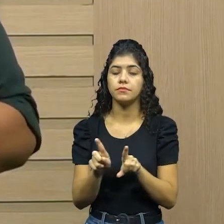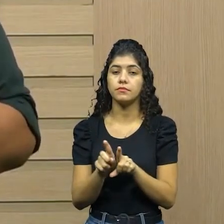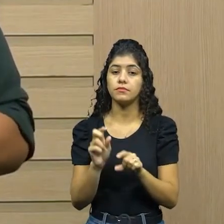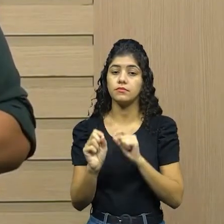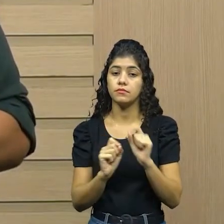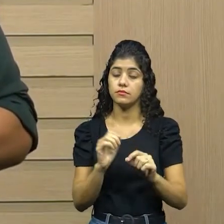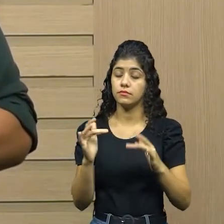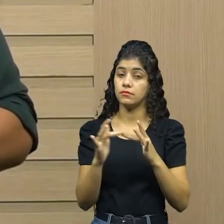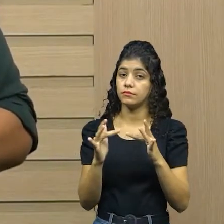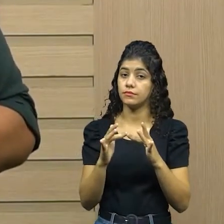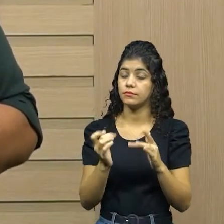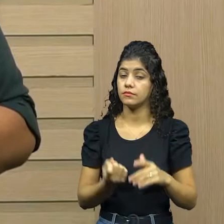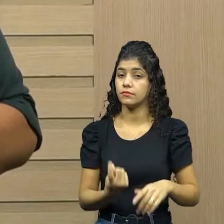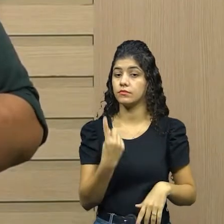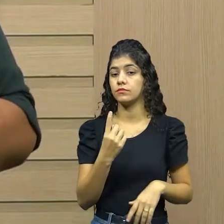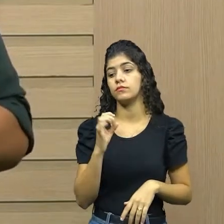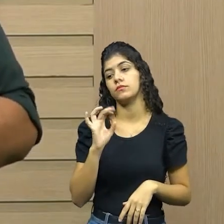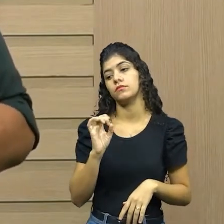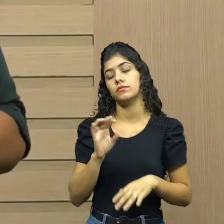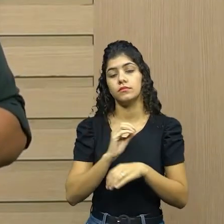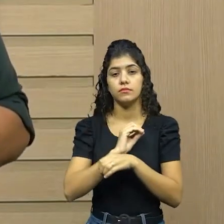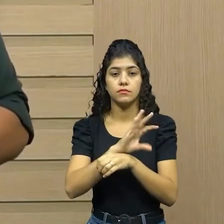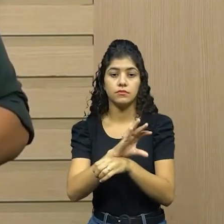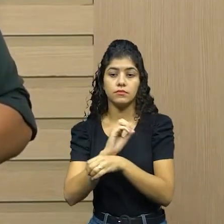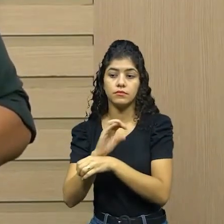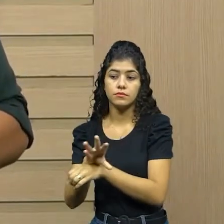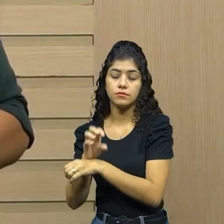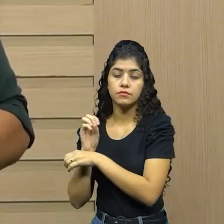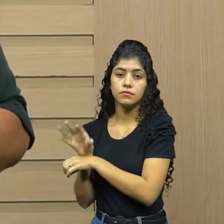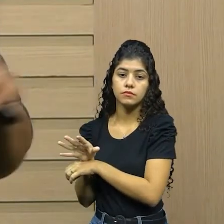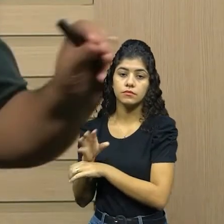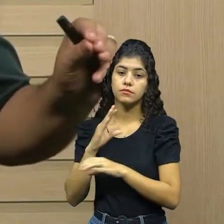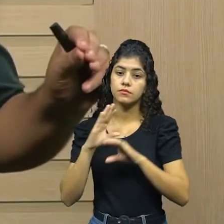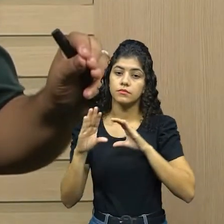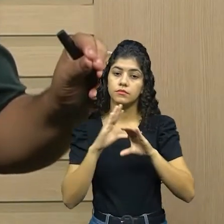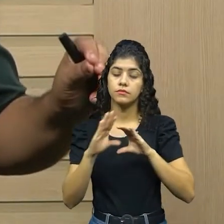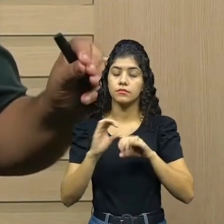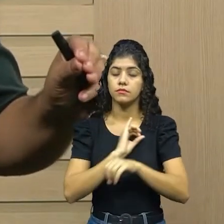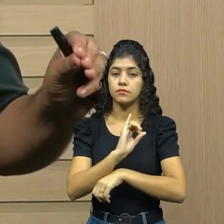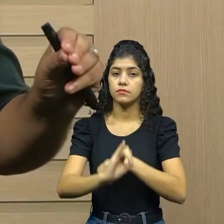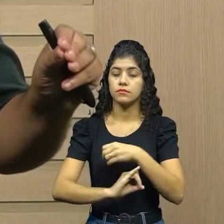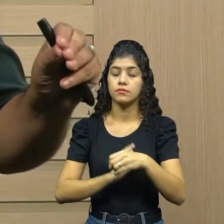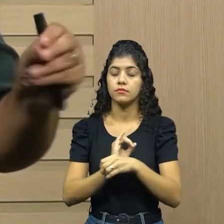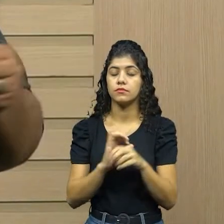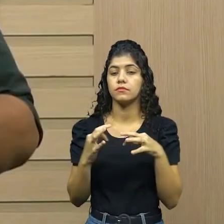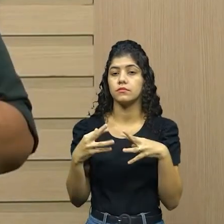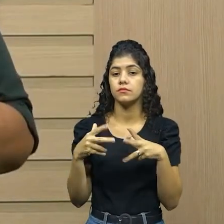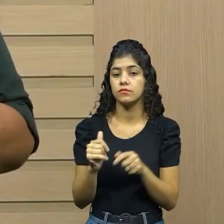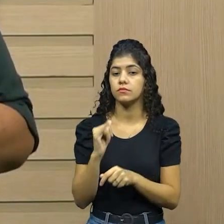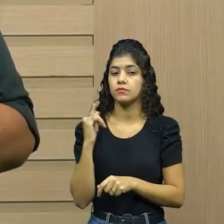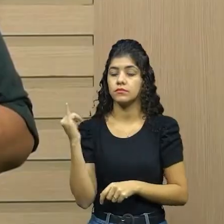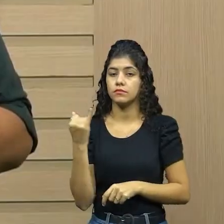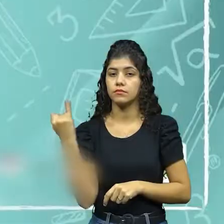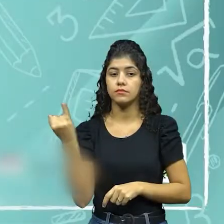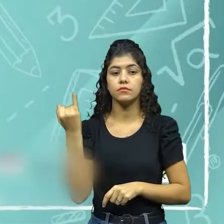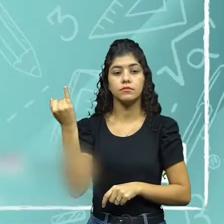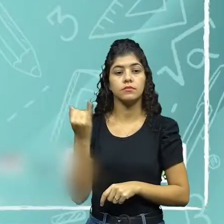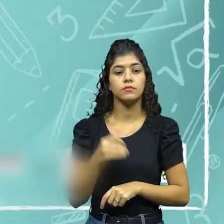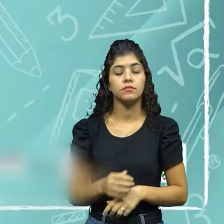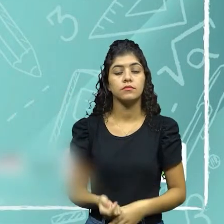às vezes é o único contato que ele tem com a empresa é a distribuição, porque a comunicação está toda virtual, né? Então isso é